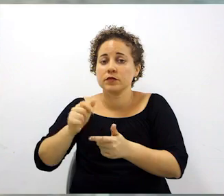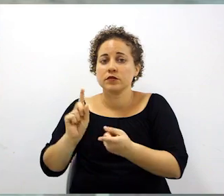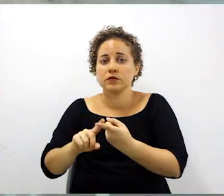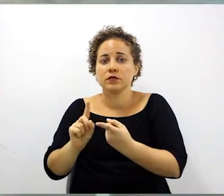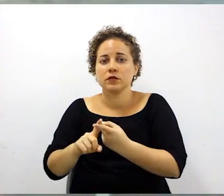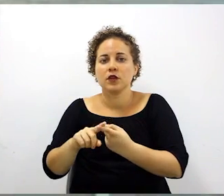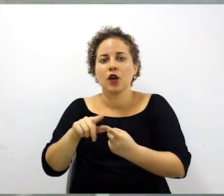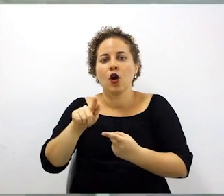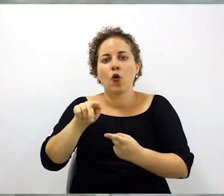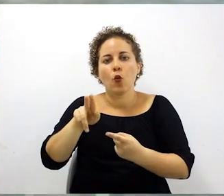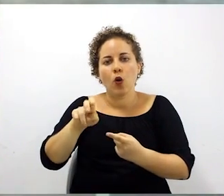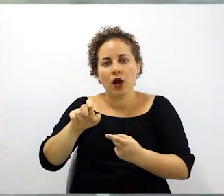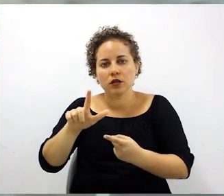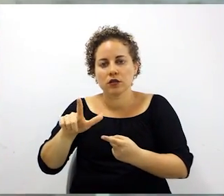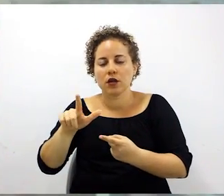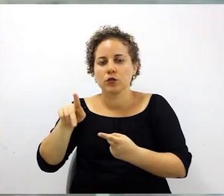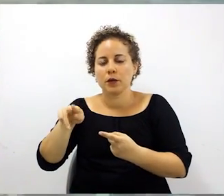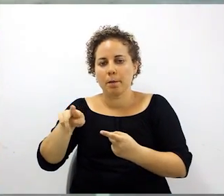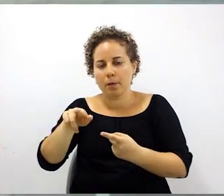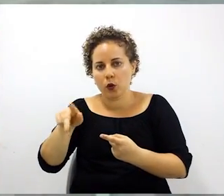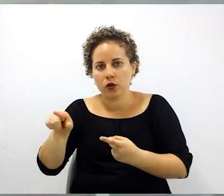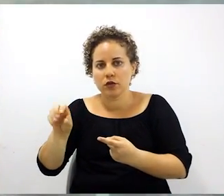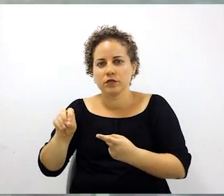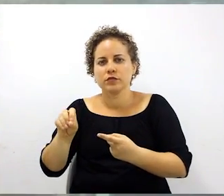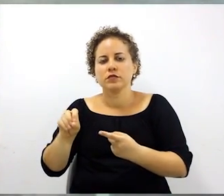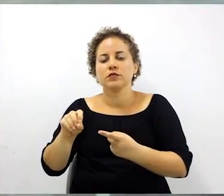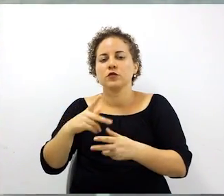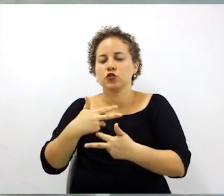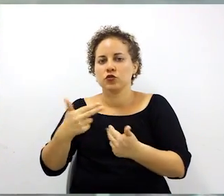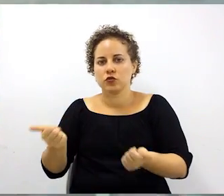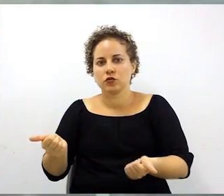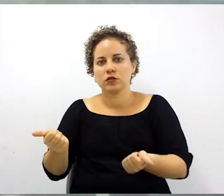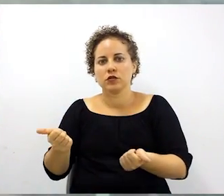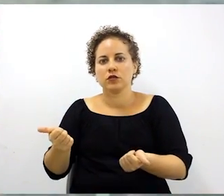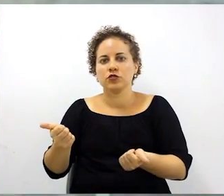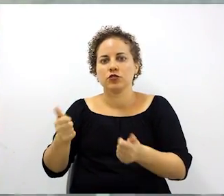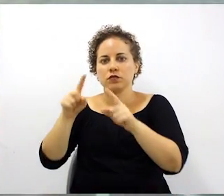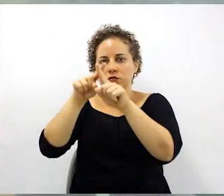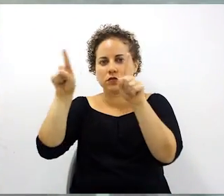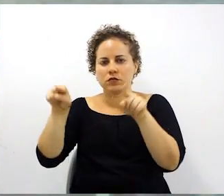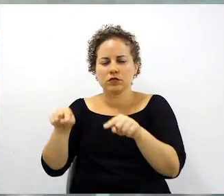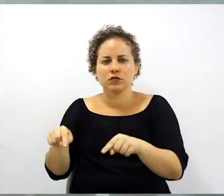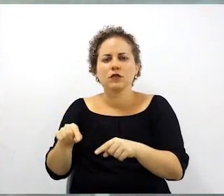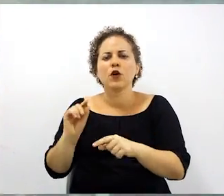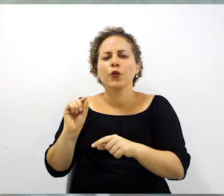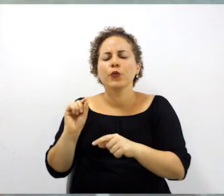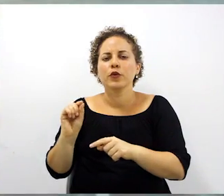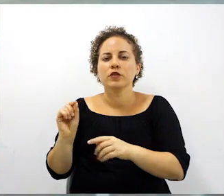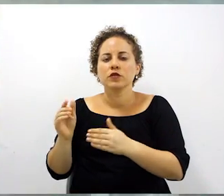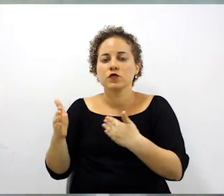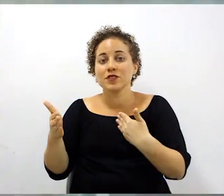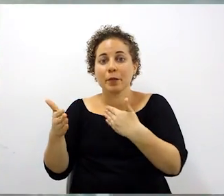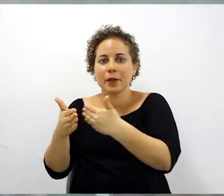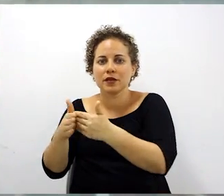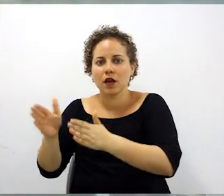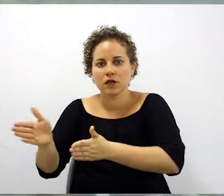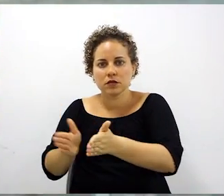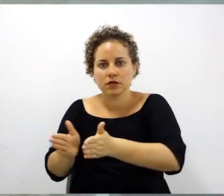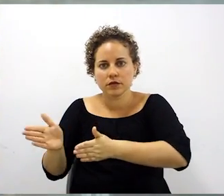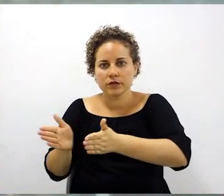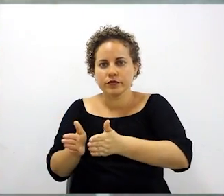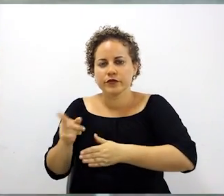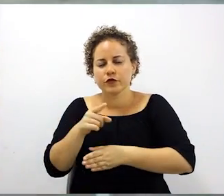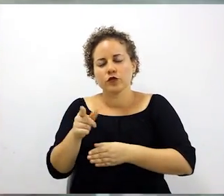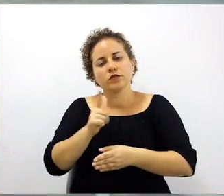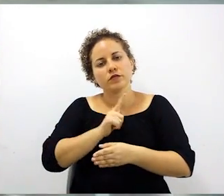de quartel de porão. E esse fechamento deve estar muito bem fixo e sinalizado. Quando você passar desse acesso, possivelmente